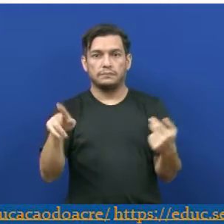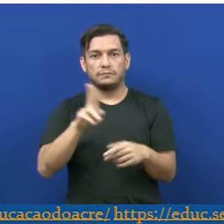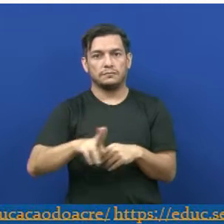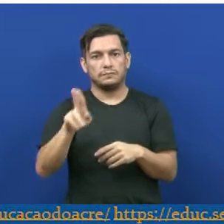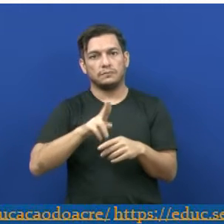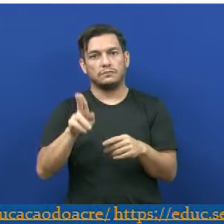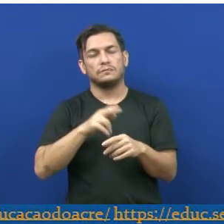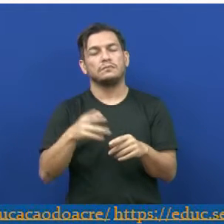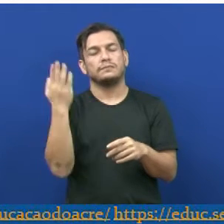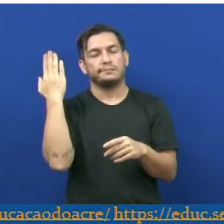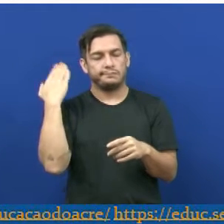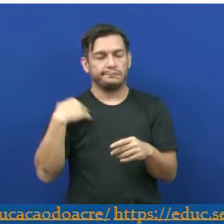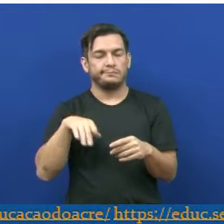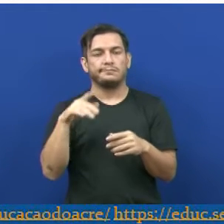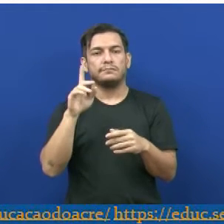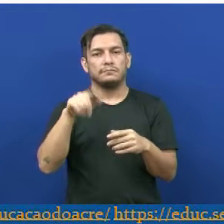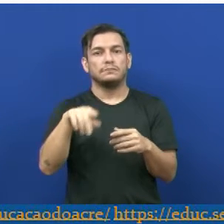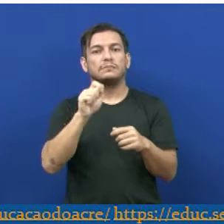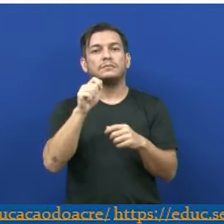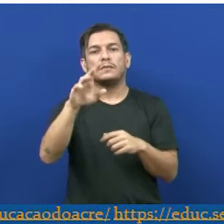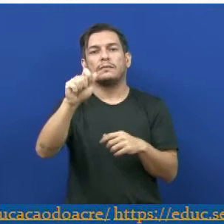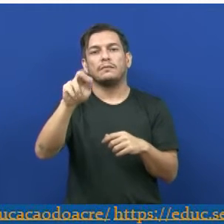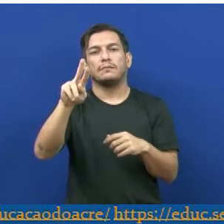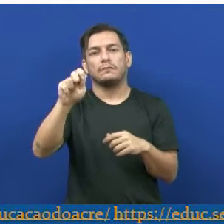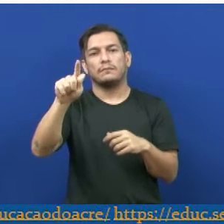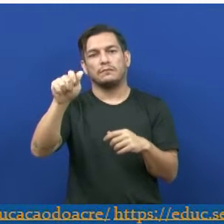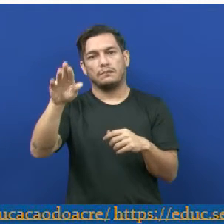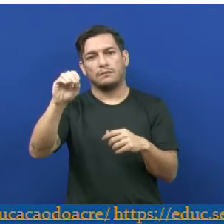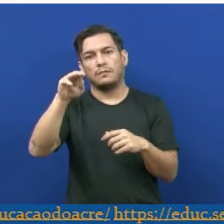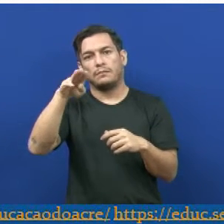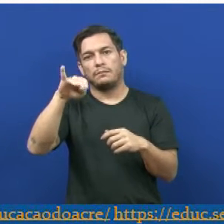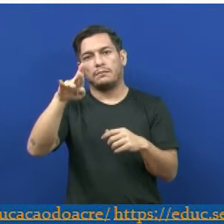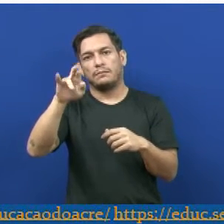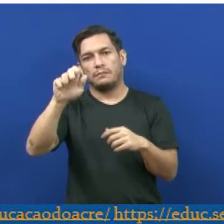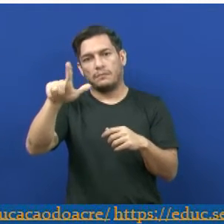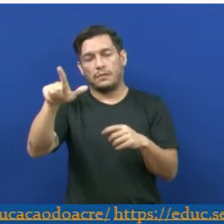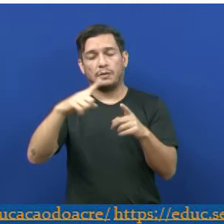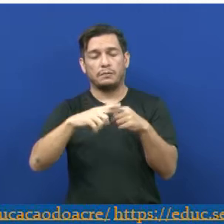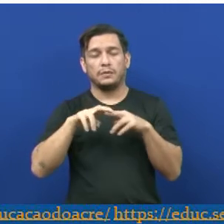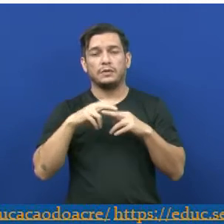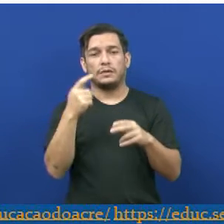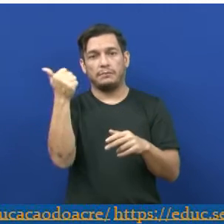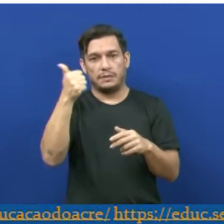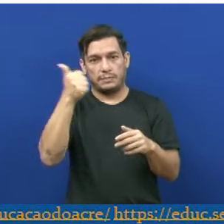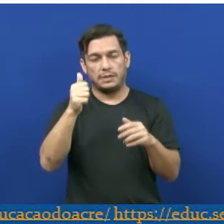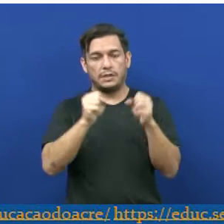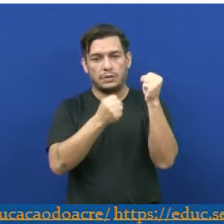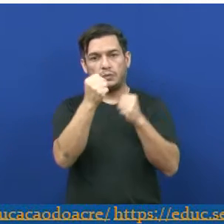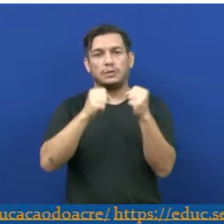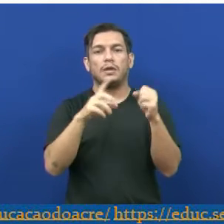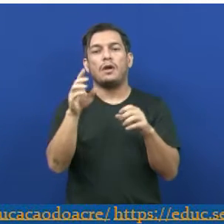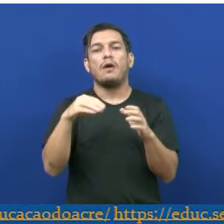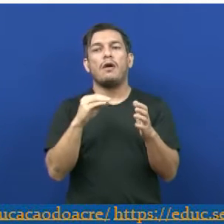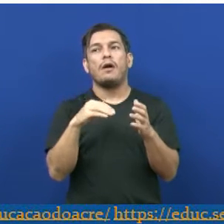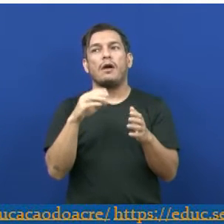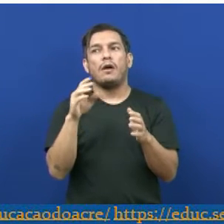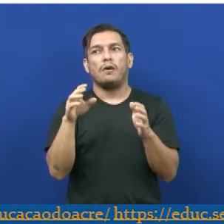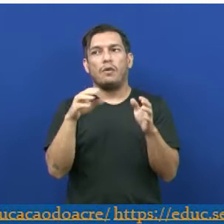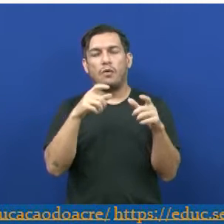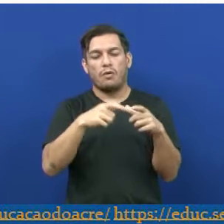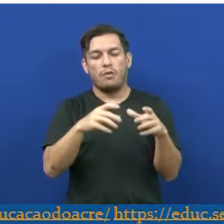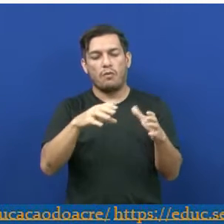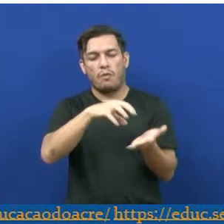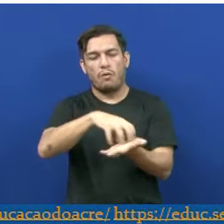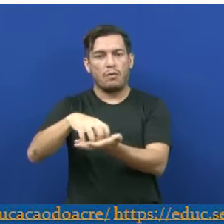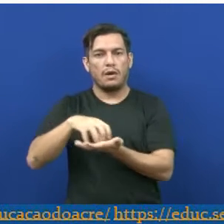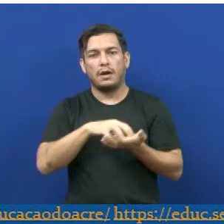utilizados na Revolução Industrial é o carvão mineral. Por isso que as primeiras indústrias elas foram postas próximas a essas áreas de